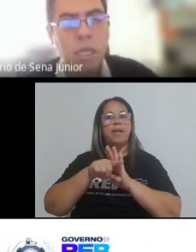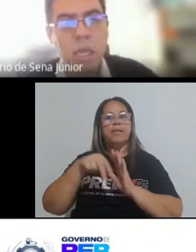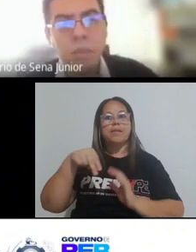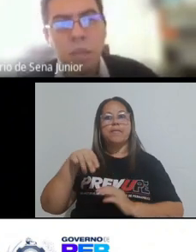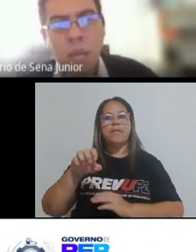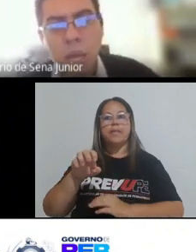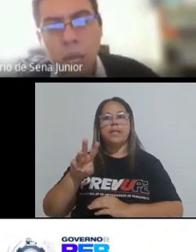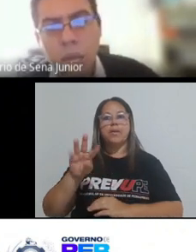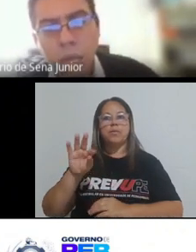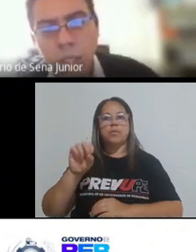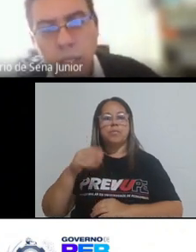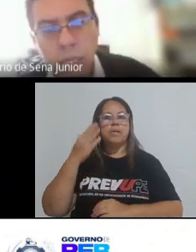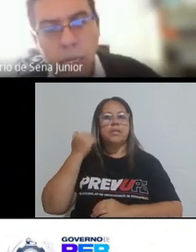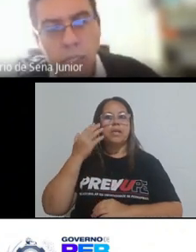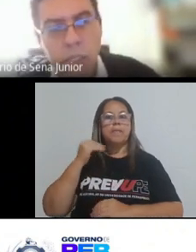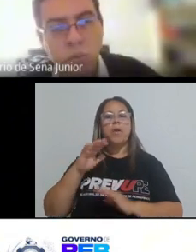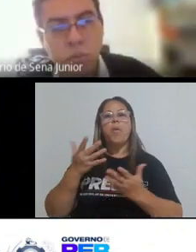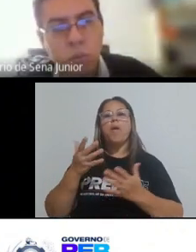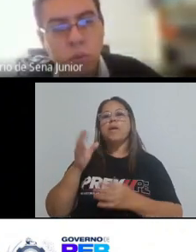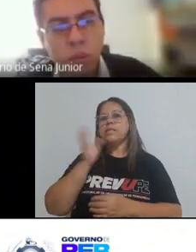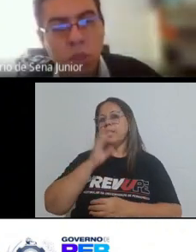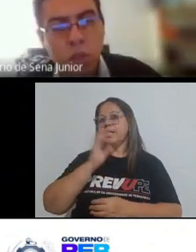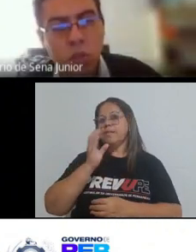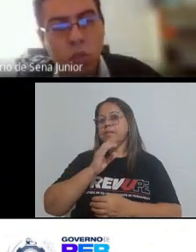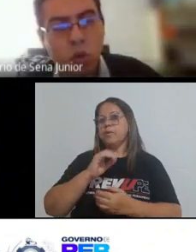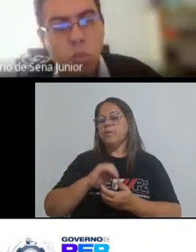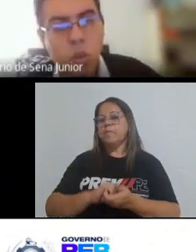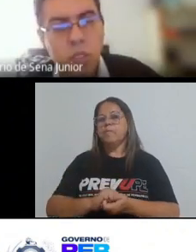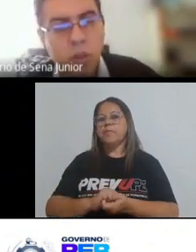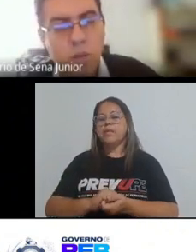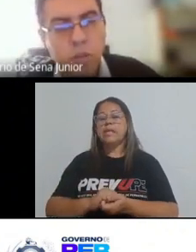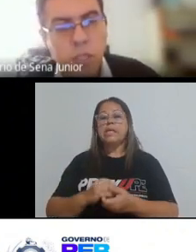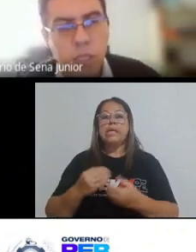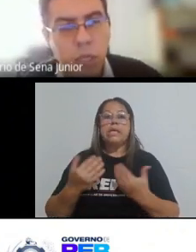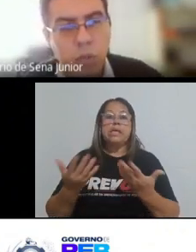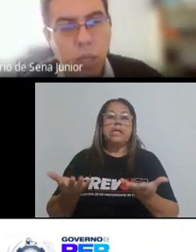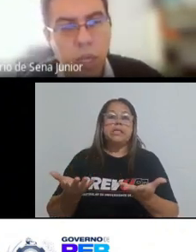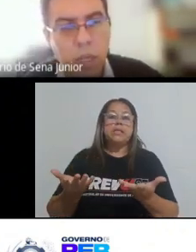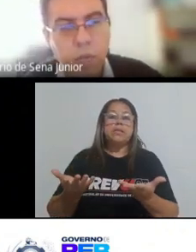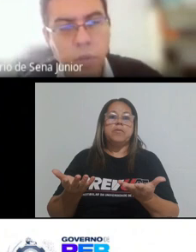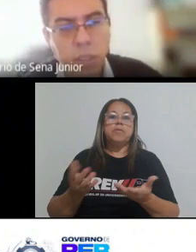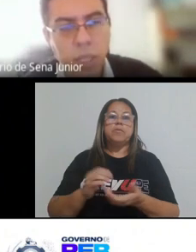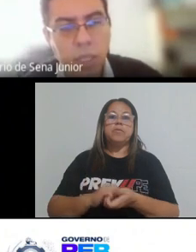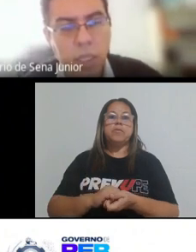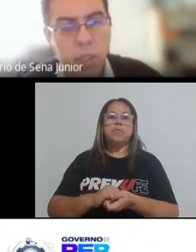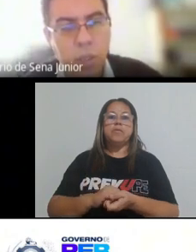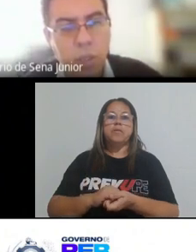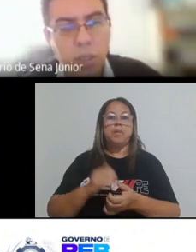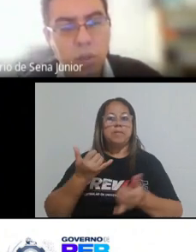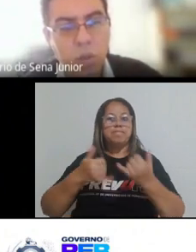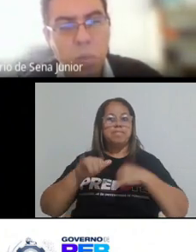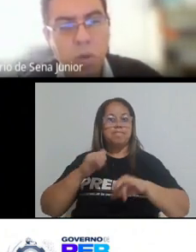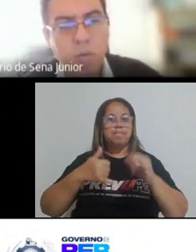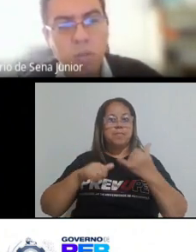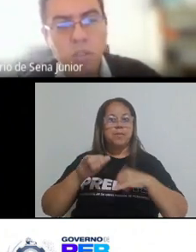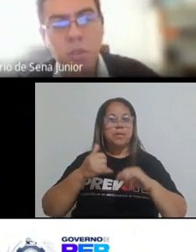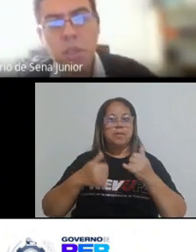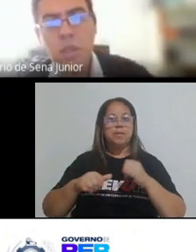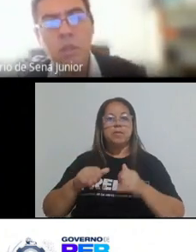determinar esta aceleração. Então, como essa aficiência de atrito é a forma cinética normal vezes